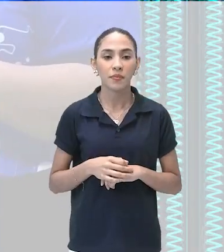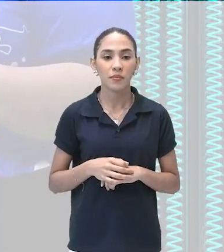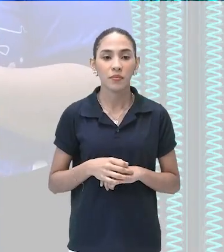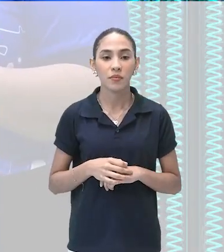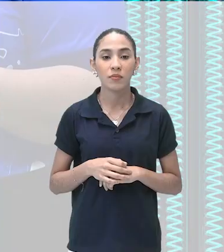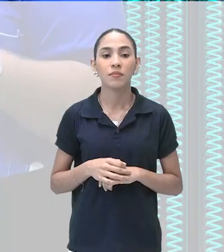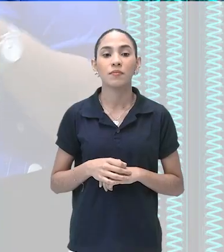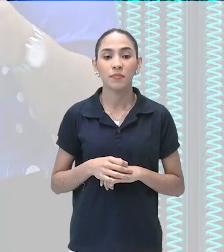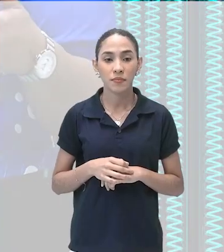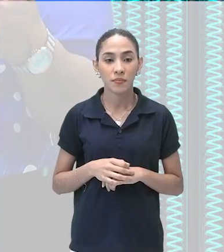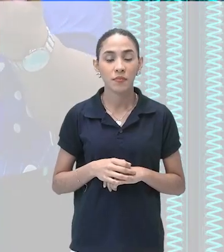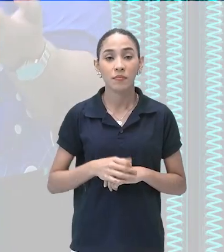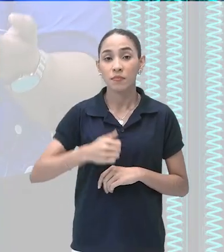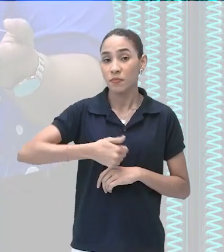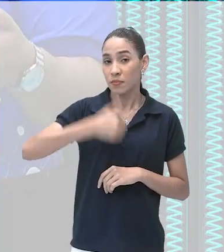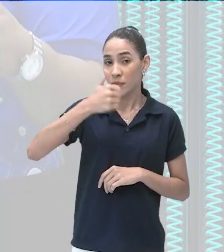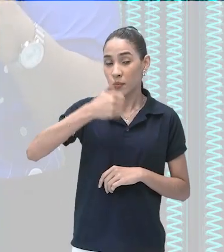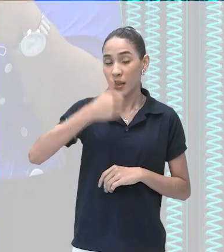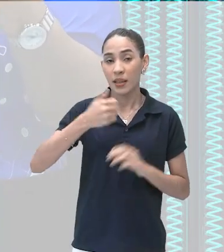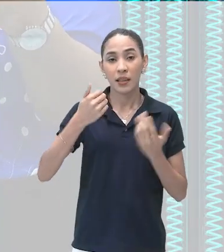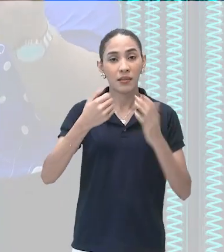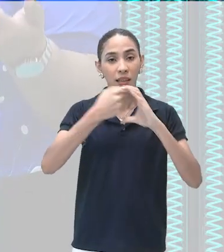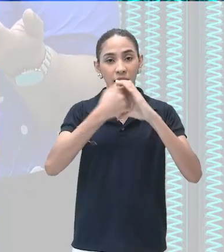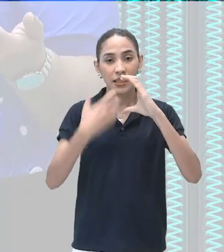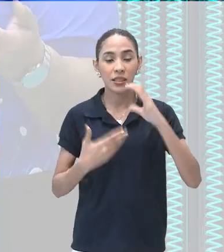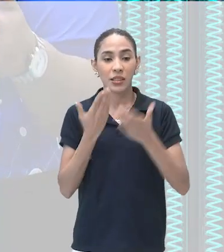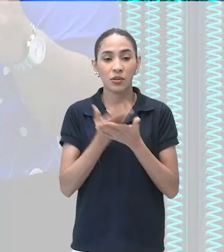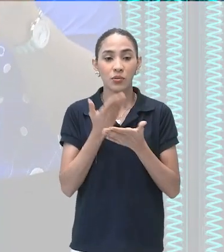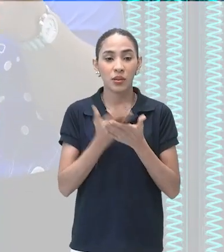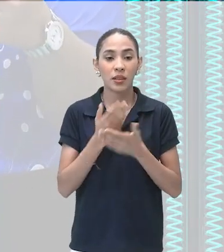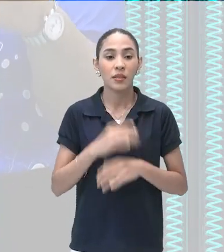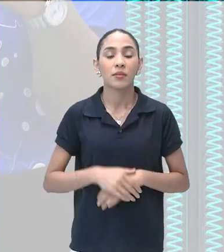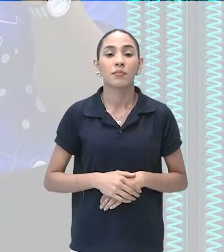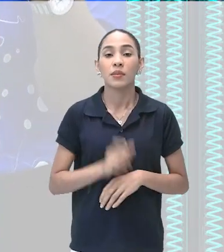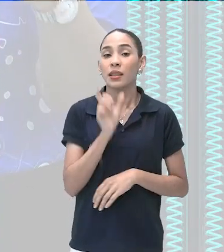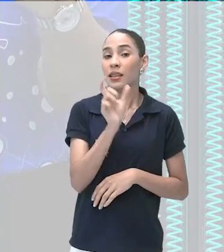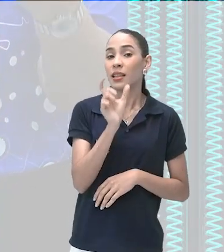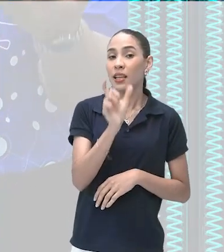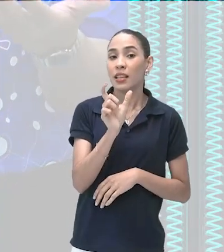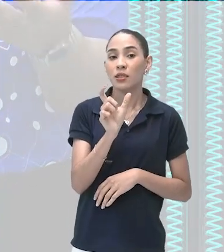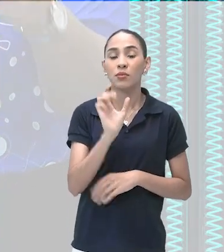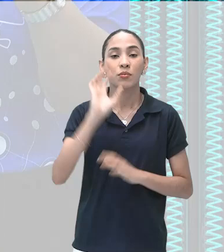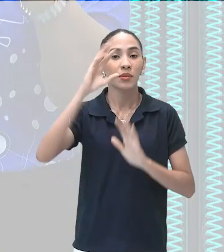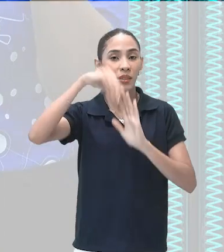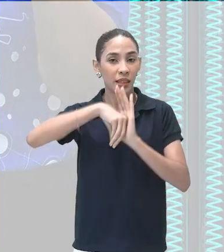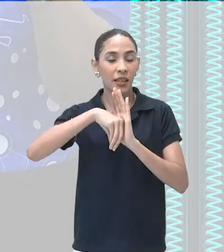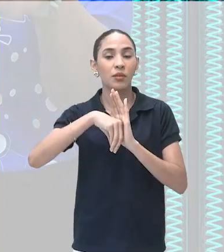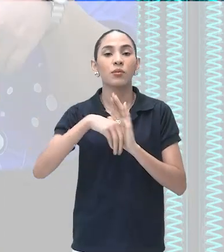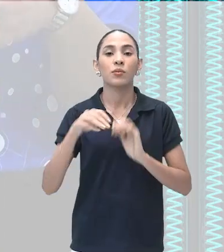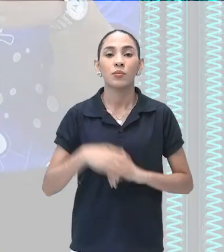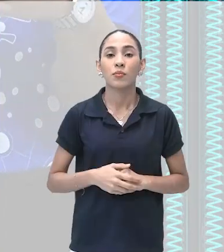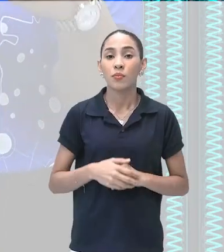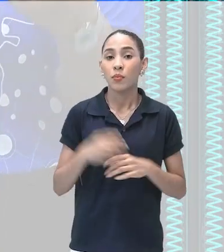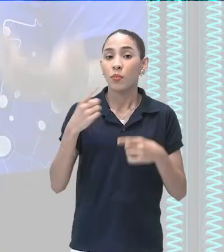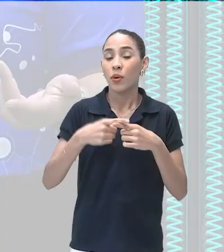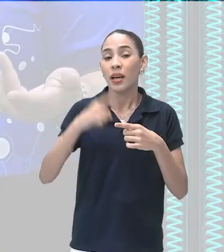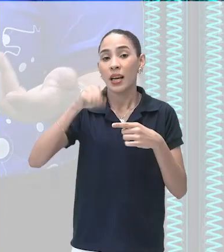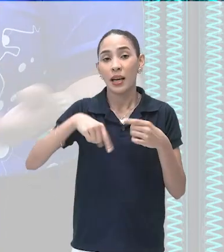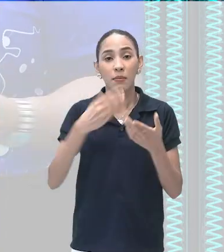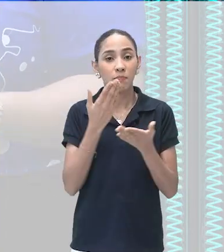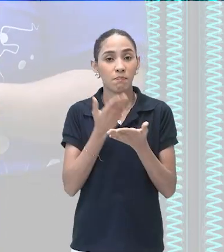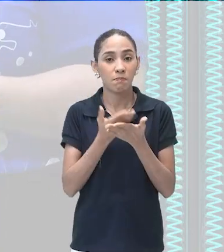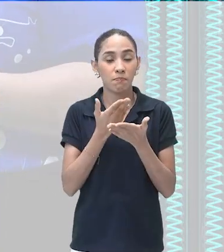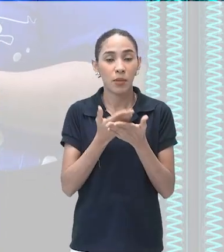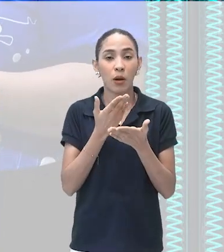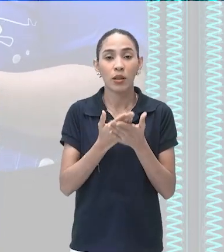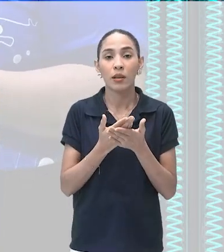a nosso primeiro elemento que nós vamos estudar nessa tarde, primeiro termo integrante, porque esta é uma aula sobre termos integrantes,